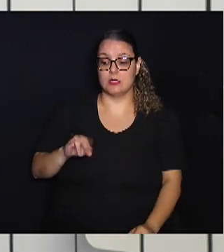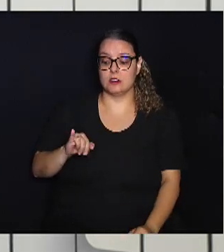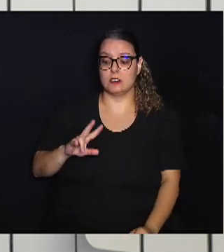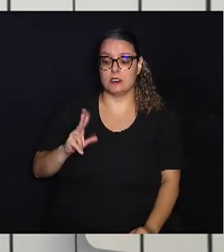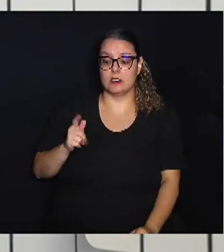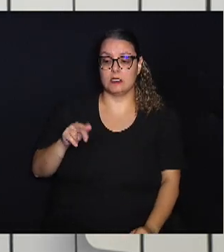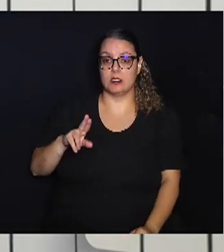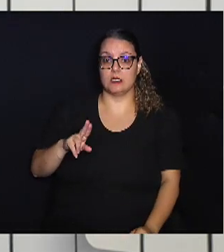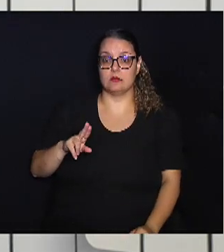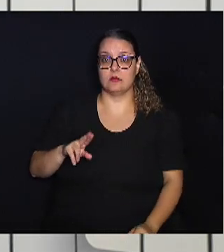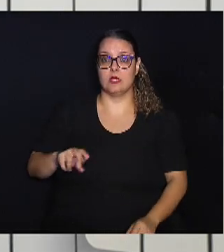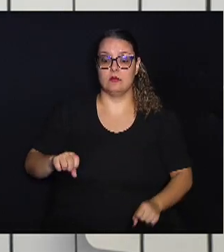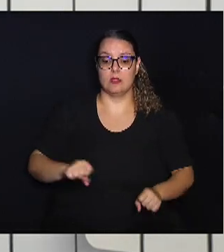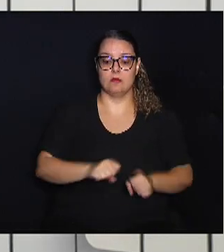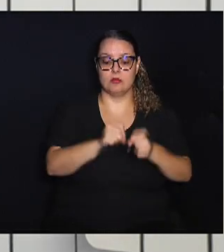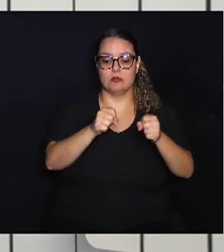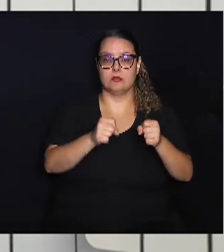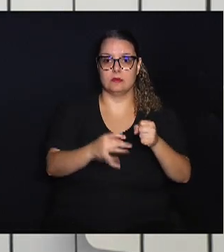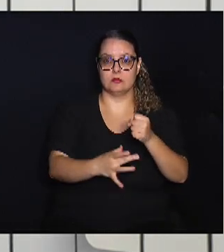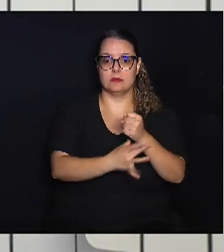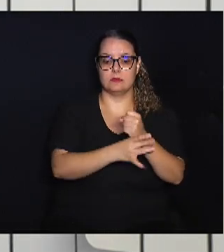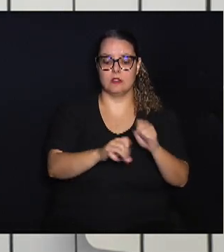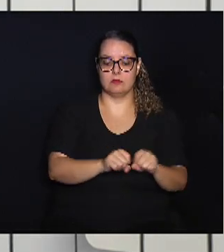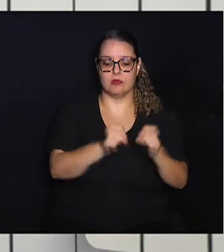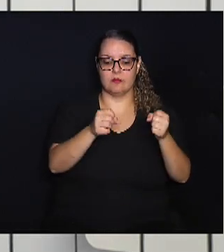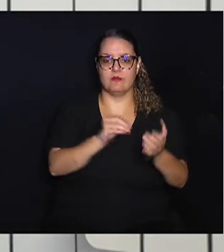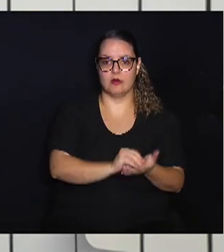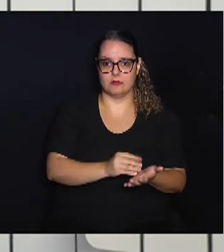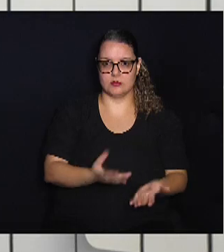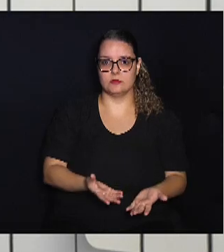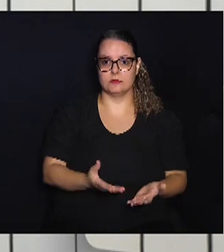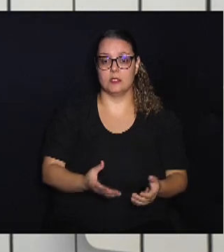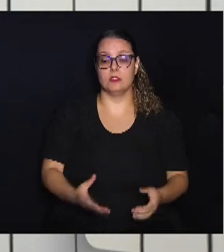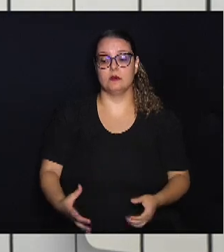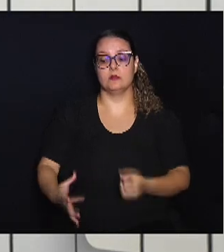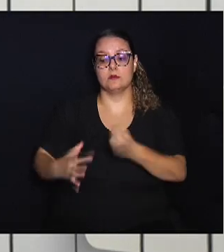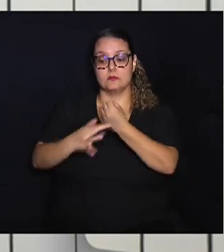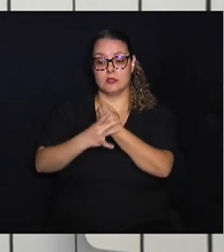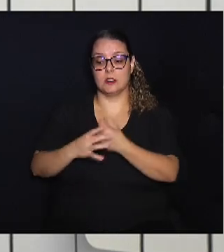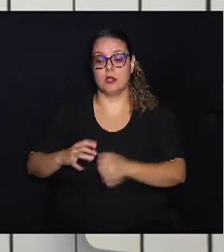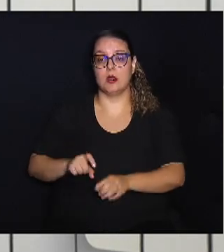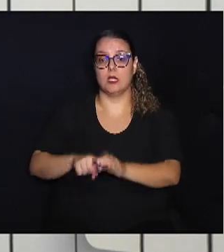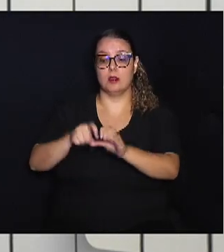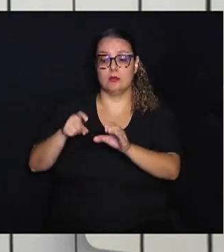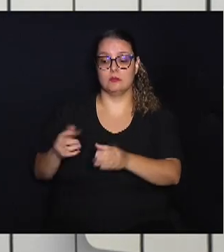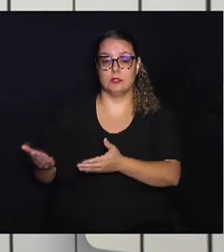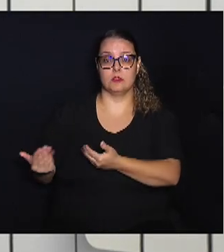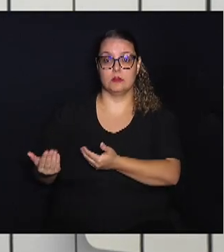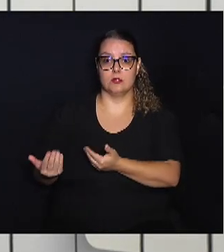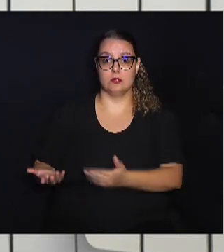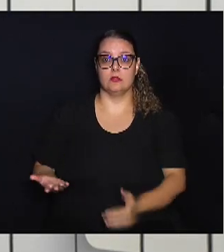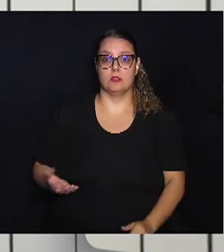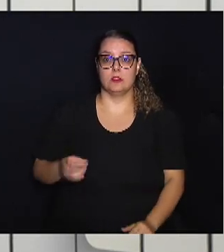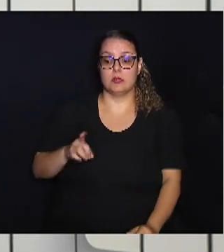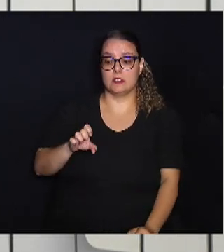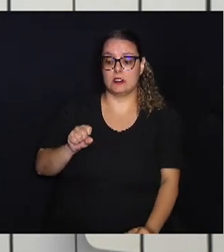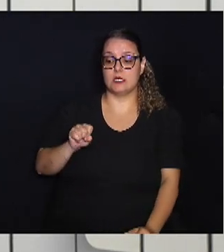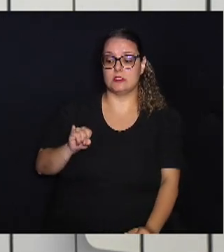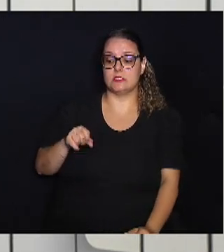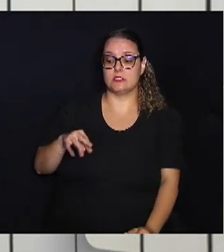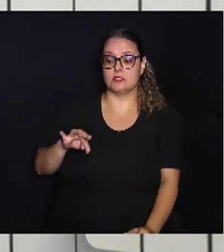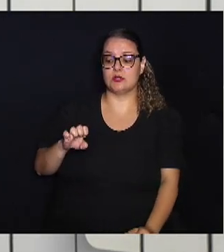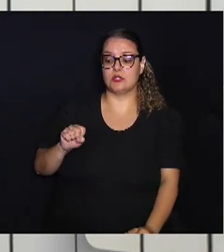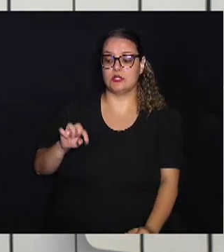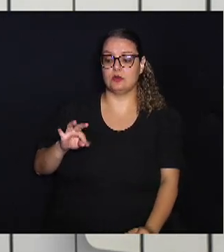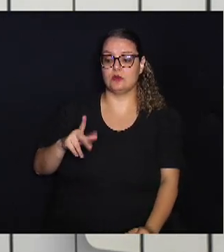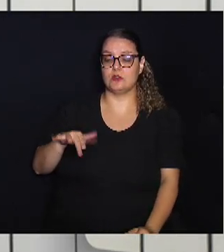veio romper essa insegurança e trabalha a autonomia do jovem que passa pela desinstitucionalização ao